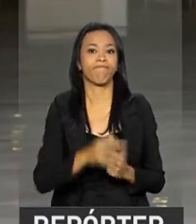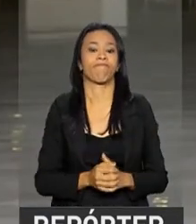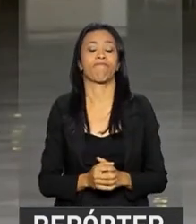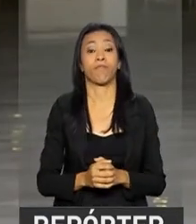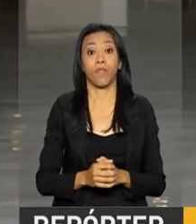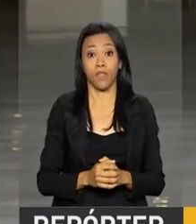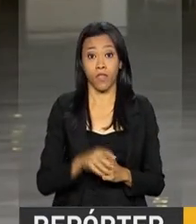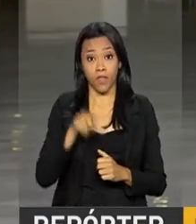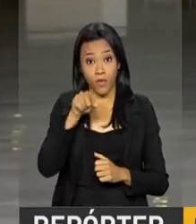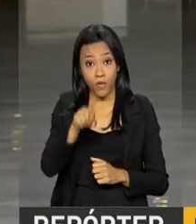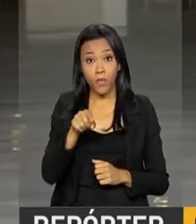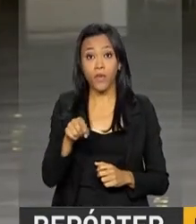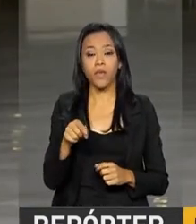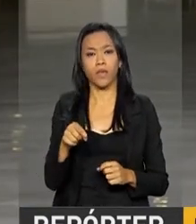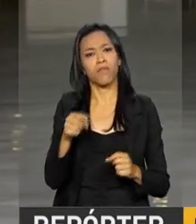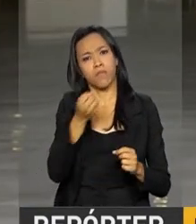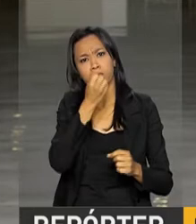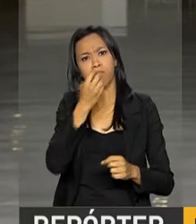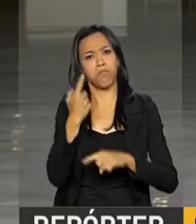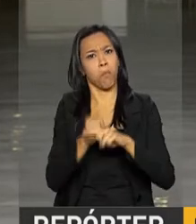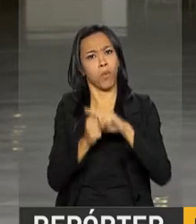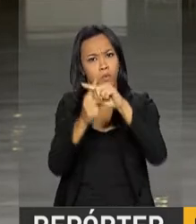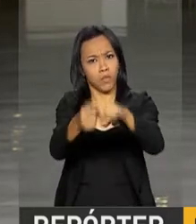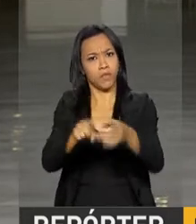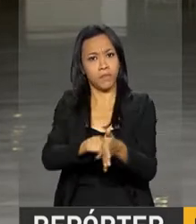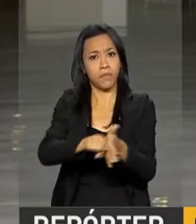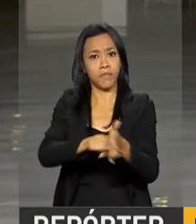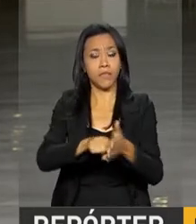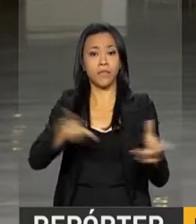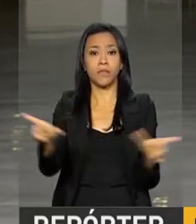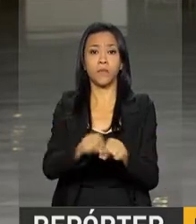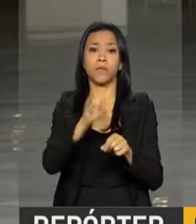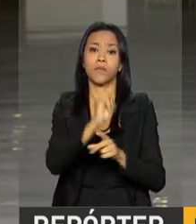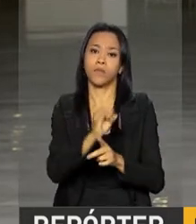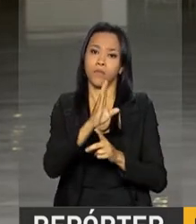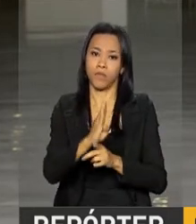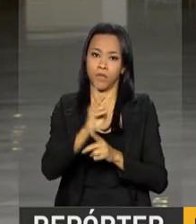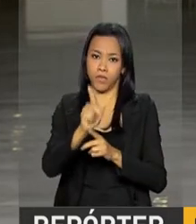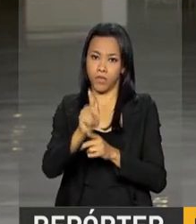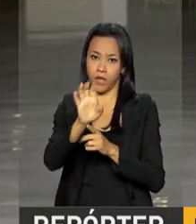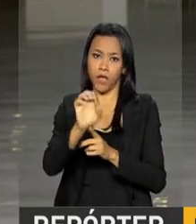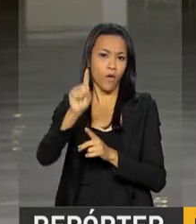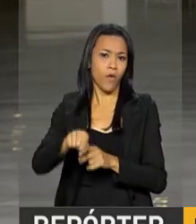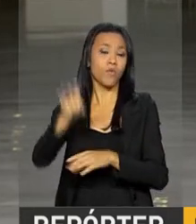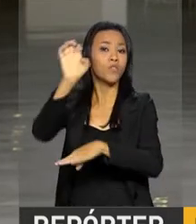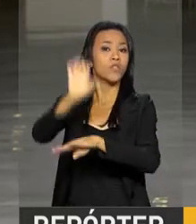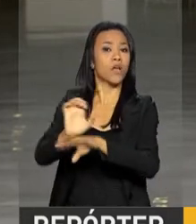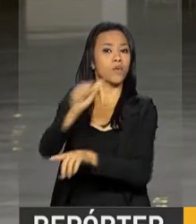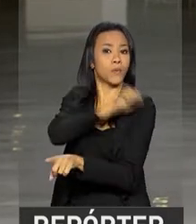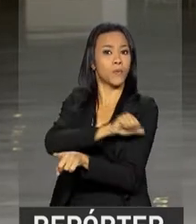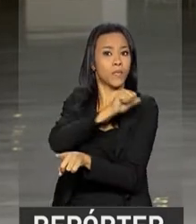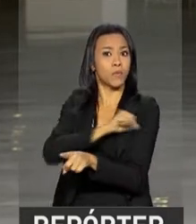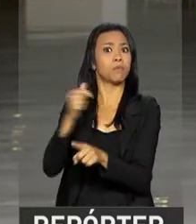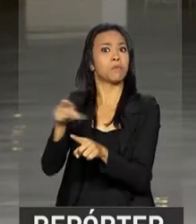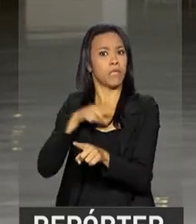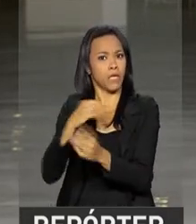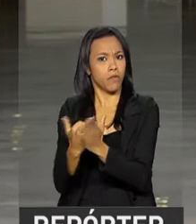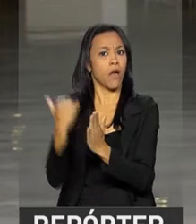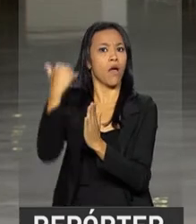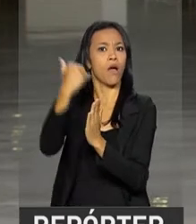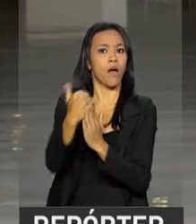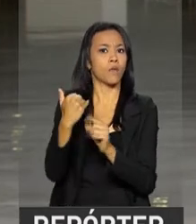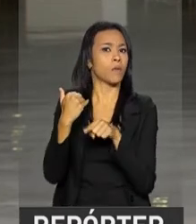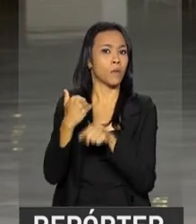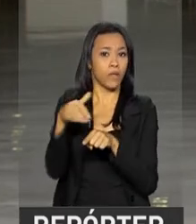carol os destaques positivos sair dessa pesquisa do ibge é foram o rio de janeiro que teve uma alta na produção